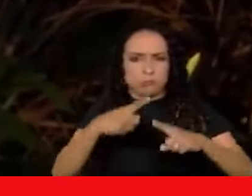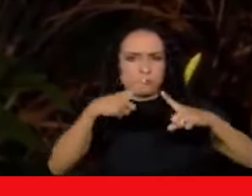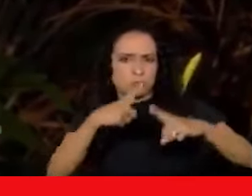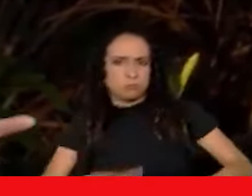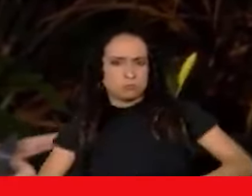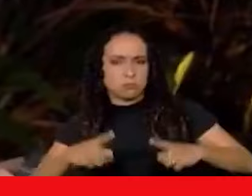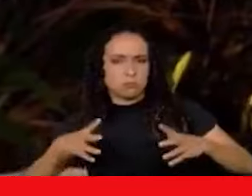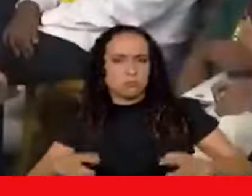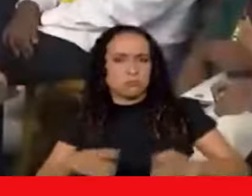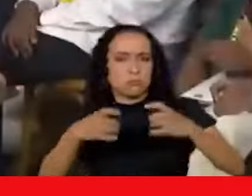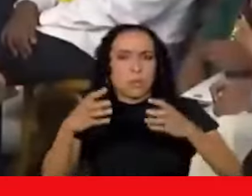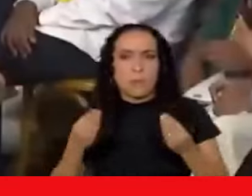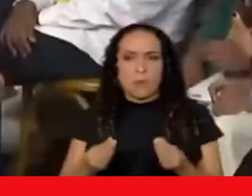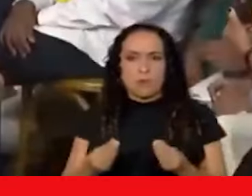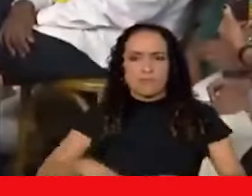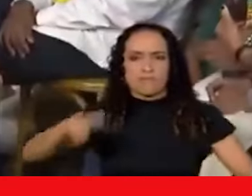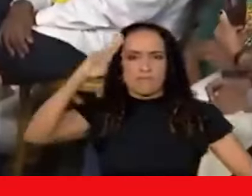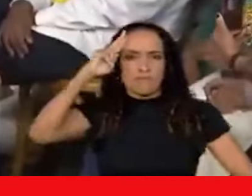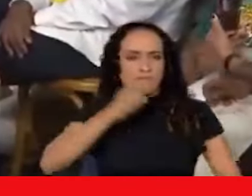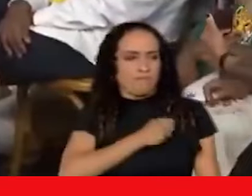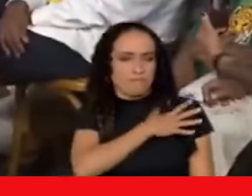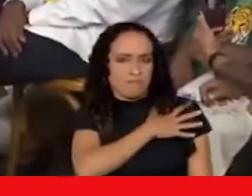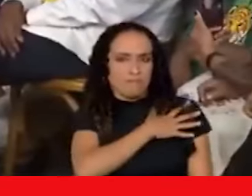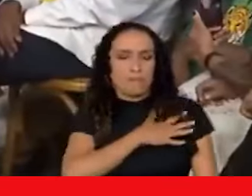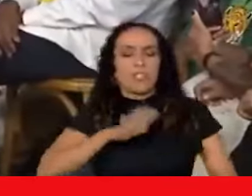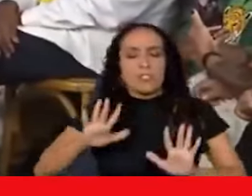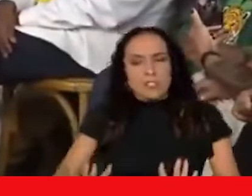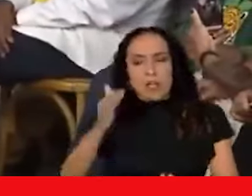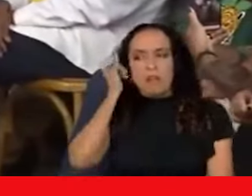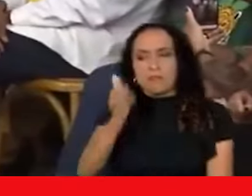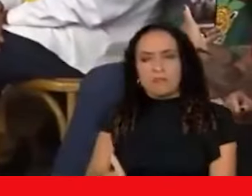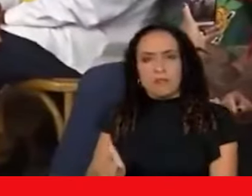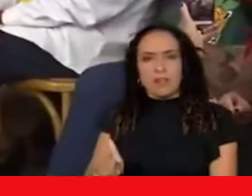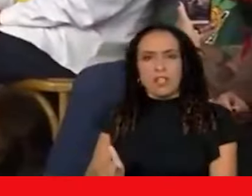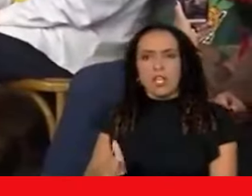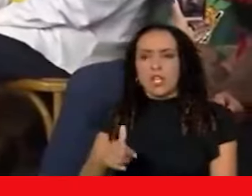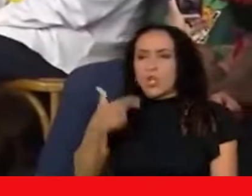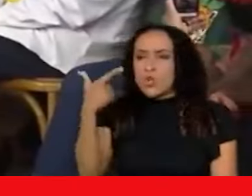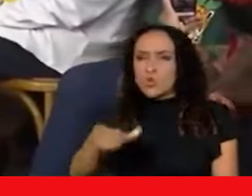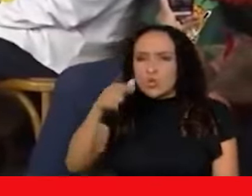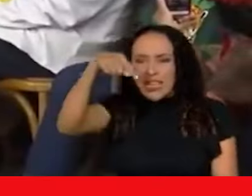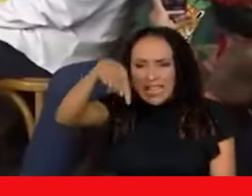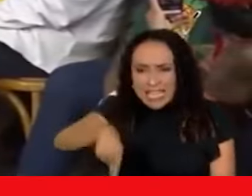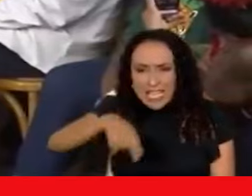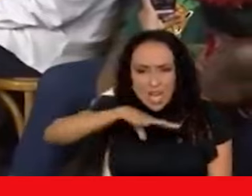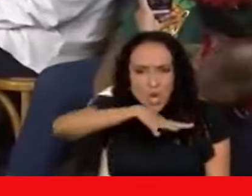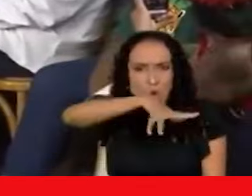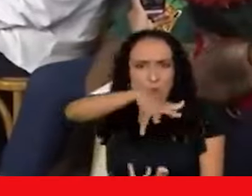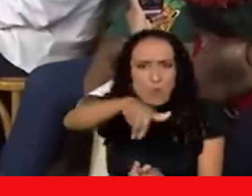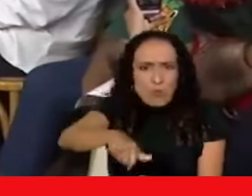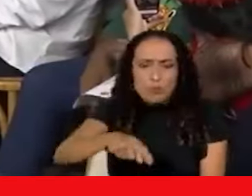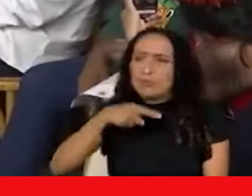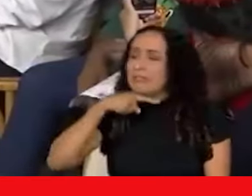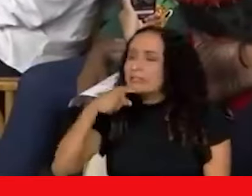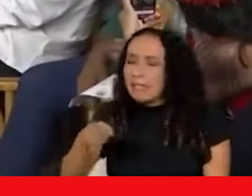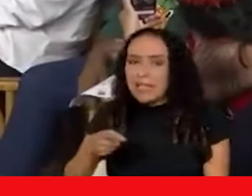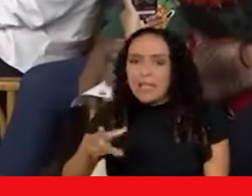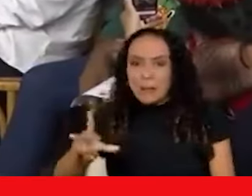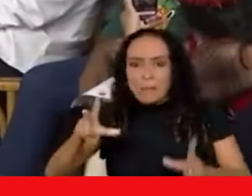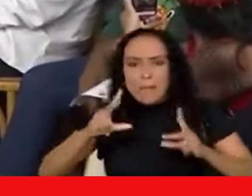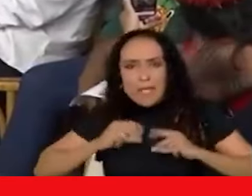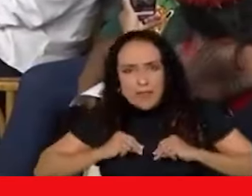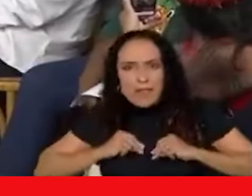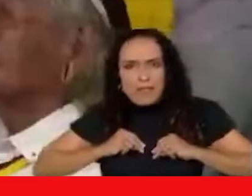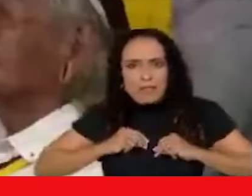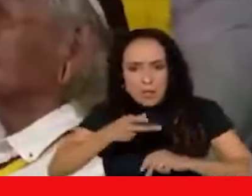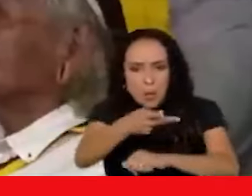dizer, companheiro Raoni, não tem ninguém no planeta Terra que mereça ganhar o Prêmio Nobel da